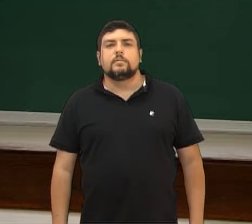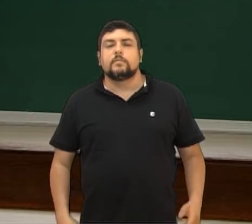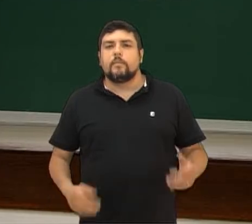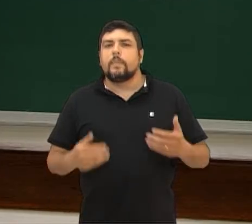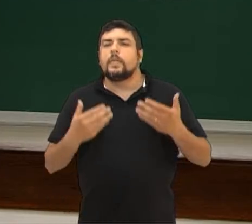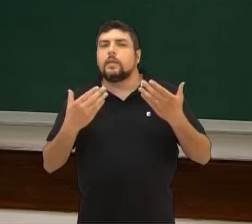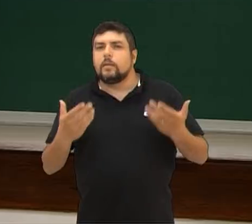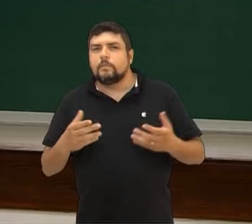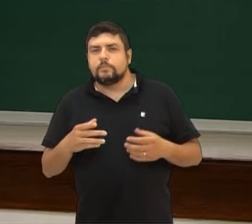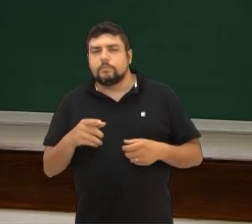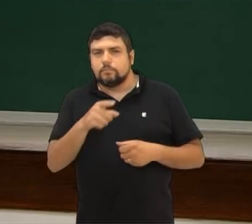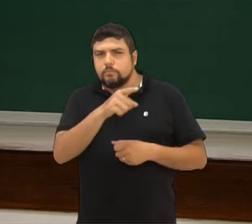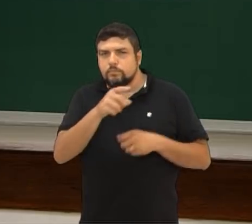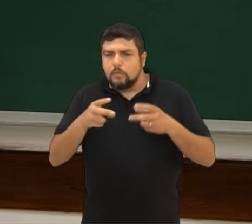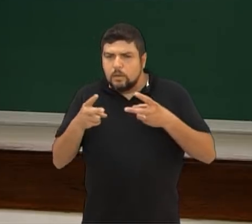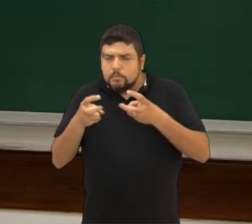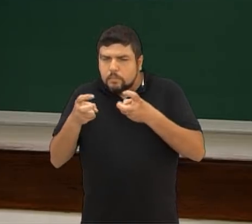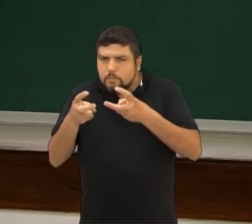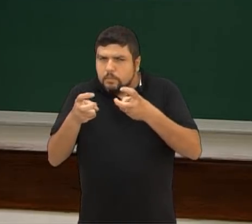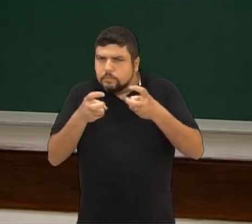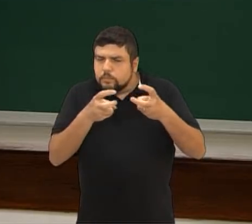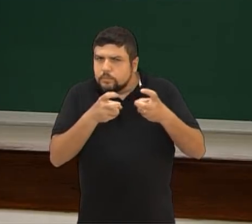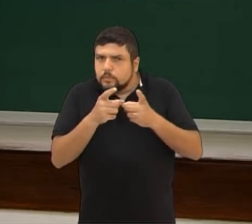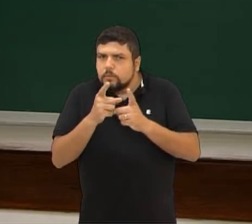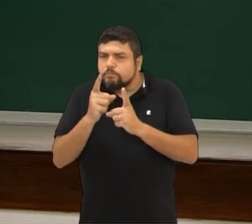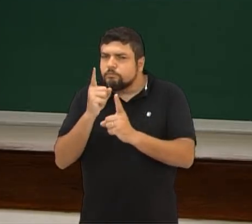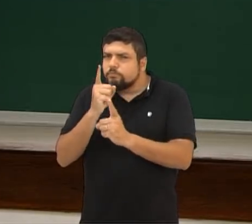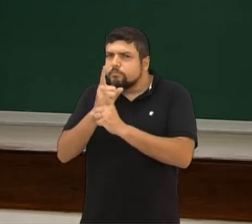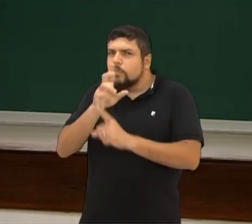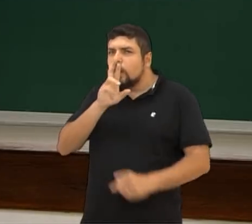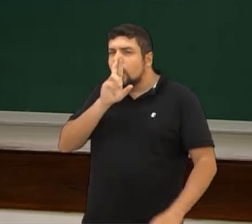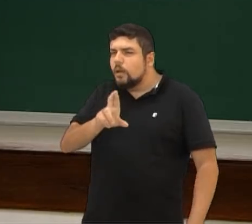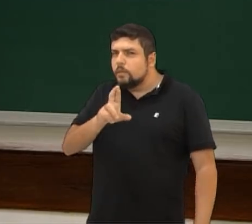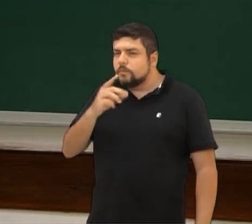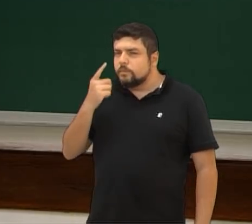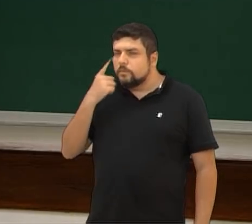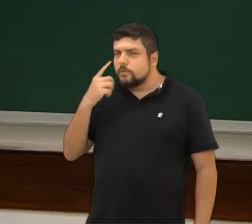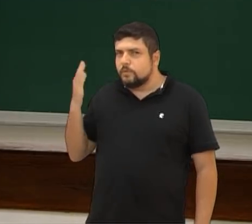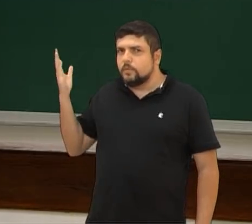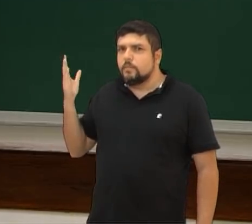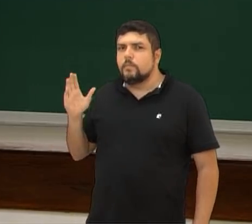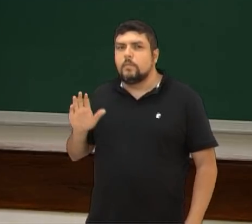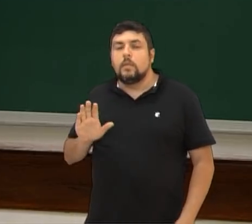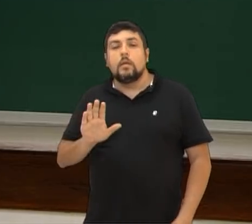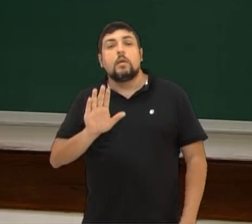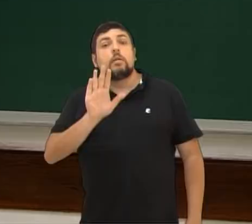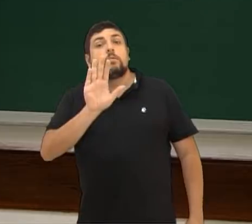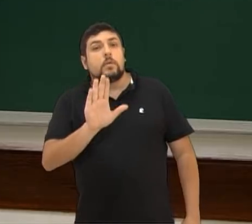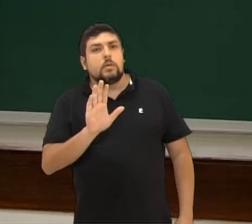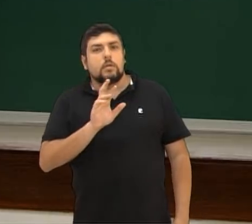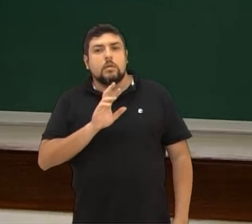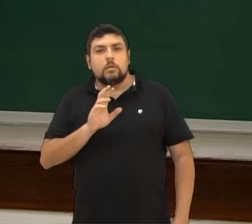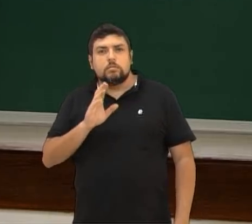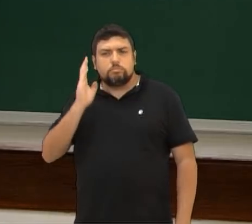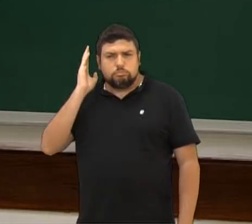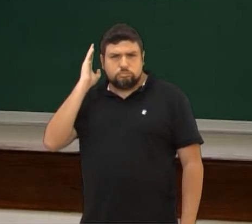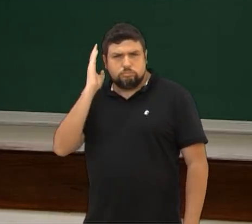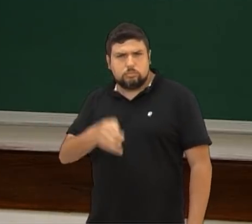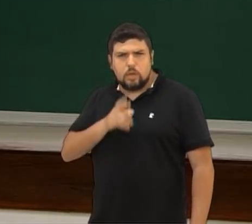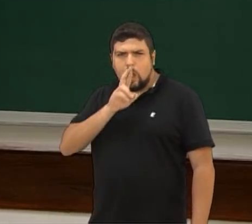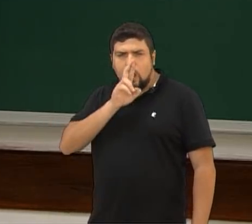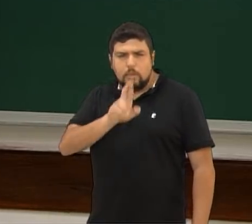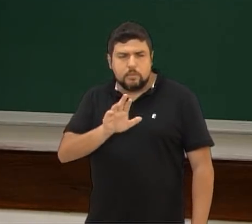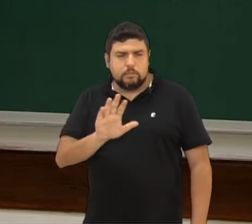Então, alunos, conseguiram identificar o resultado? Vamos verificar? Antes de identificarmos aqui na tela, vamos aqui no